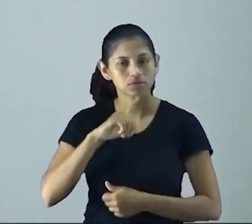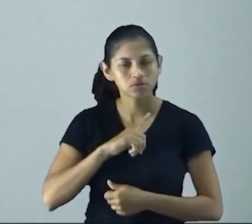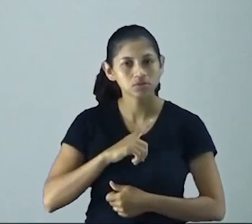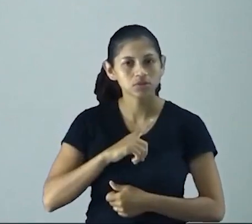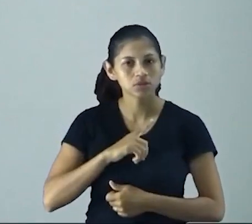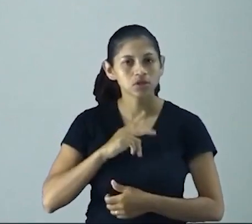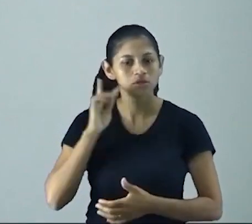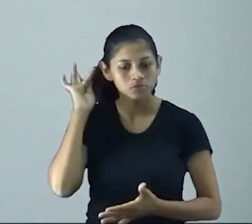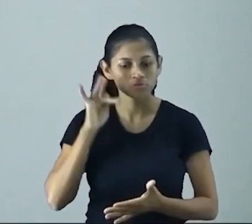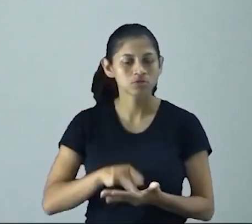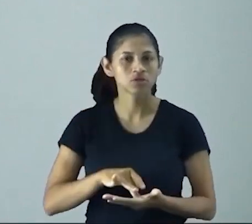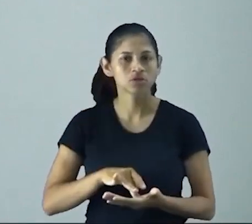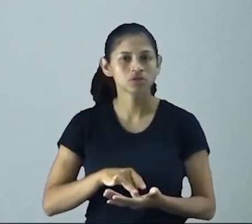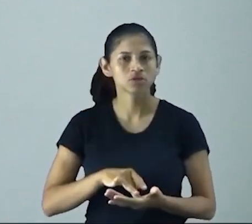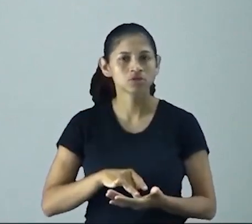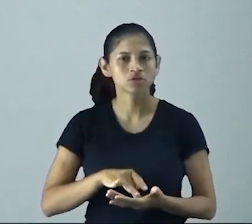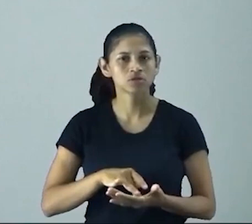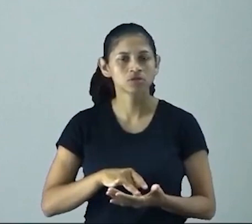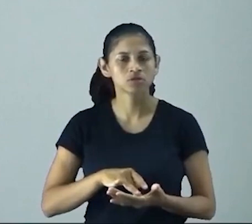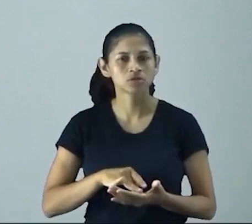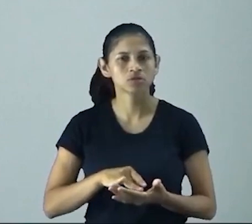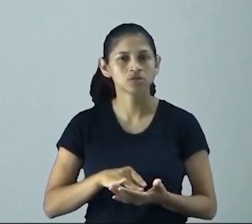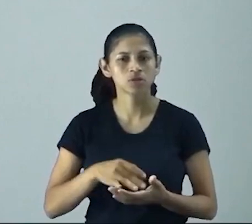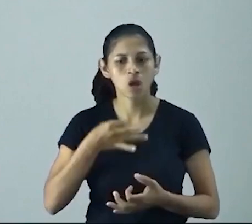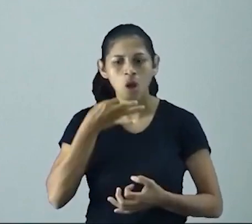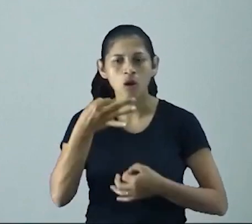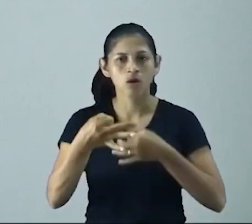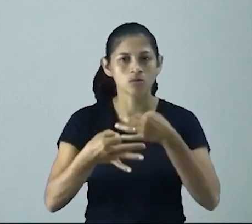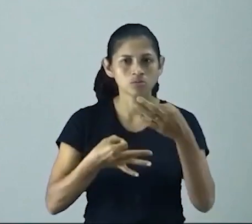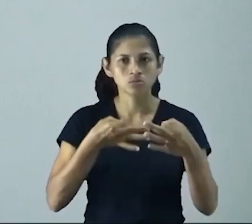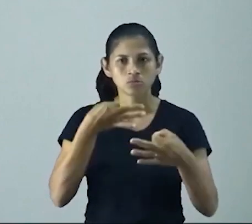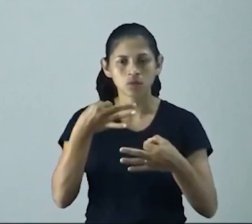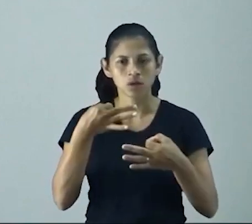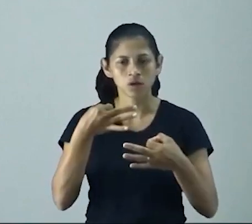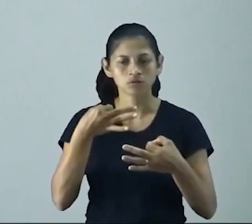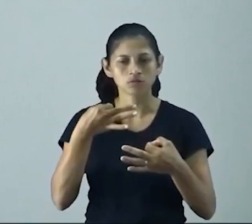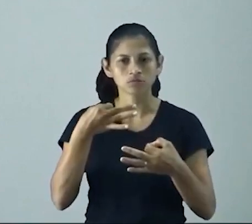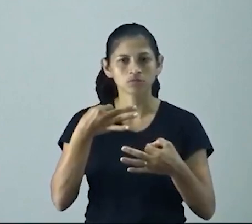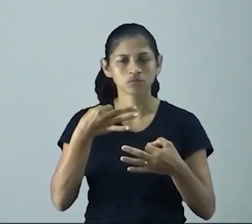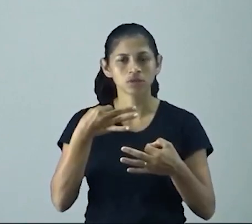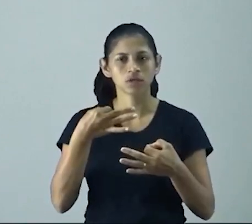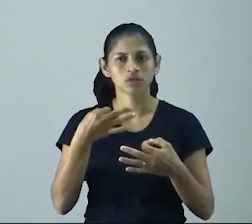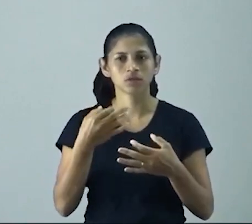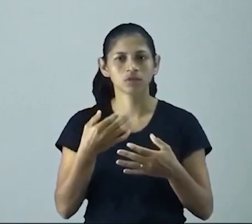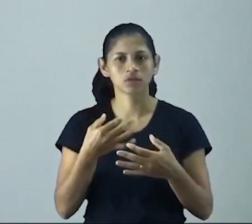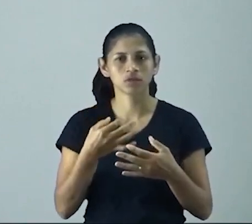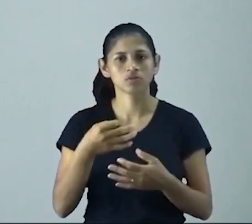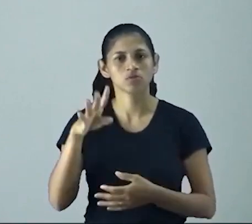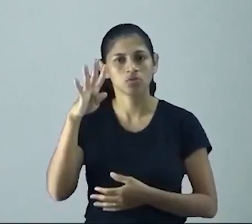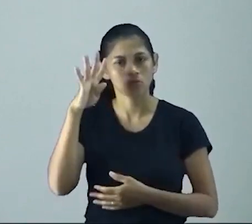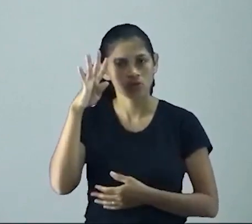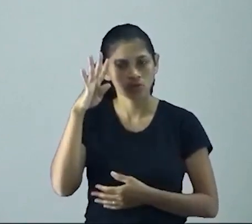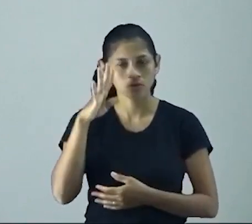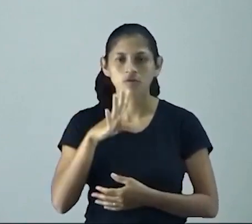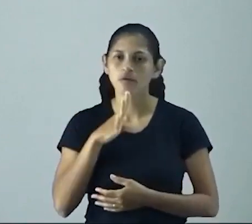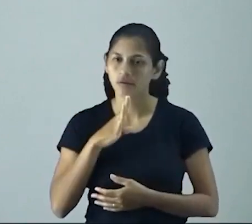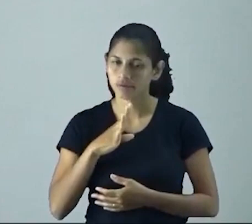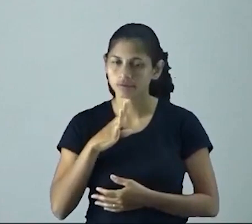argumentos precisam ser argumentos pautados na autoridade, né, daquela pessoa que conhece o assunto, tá